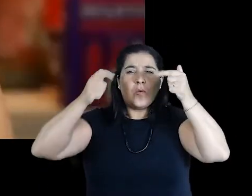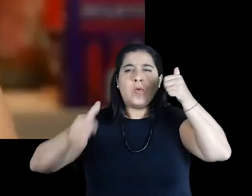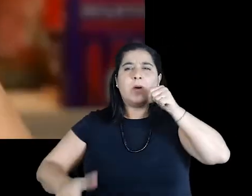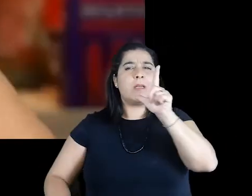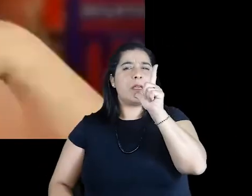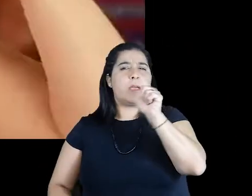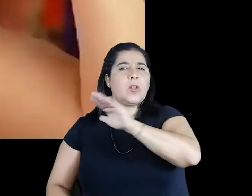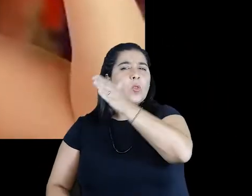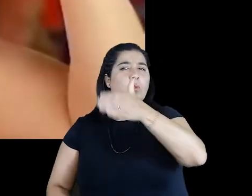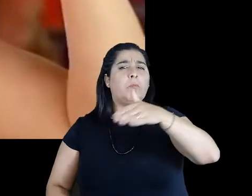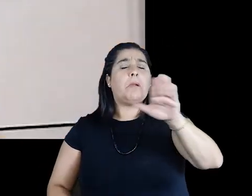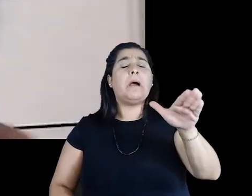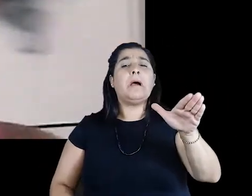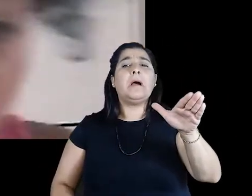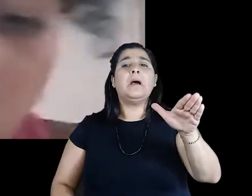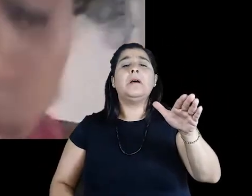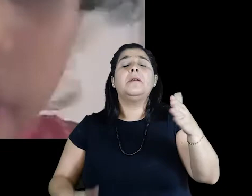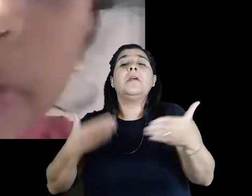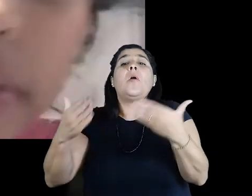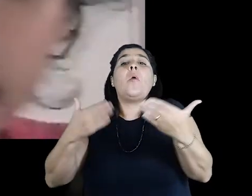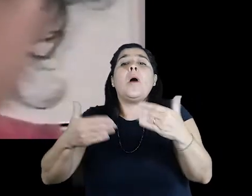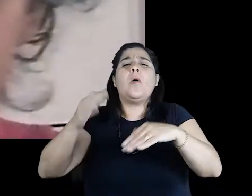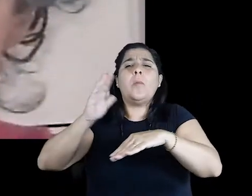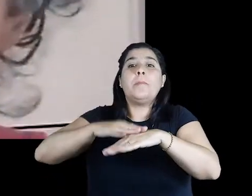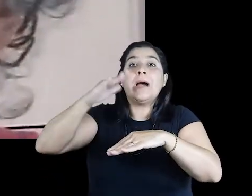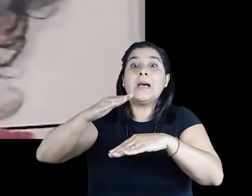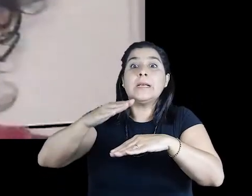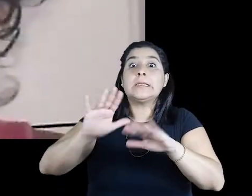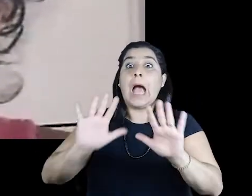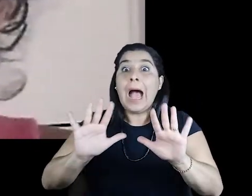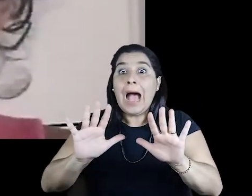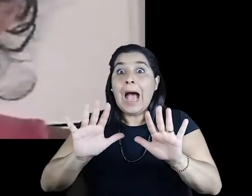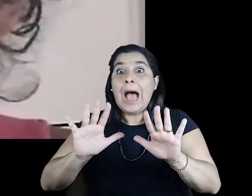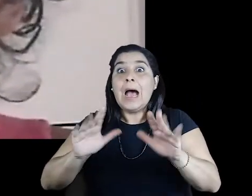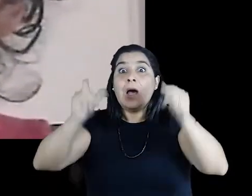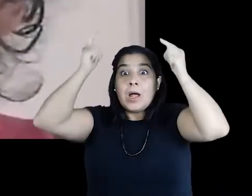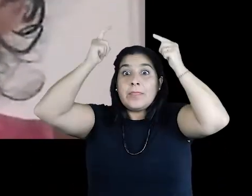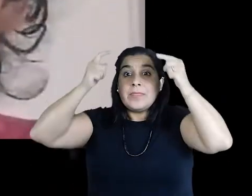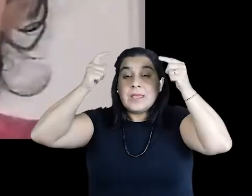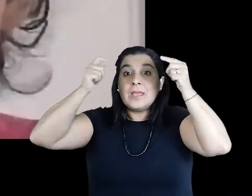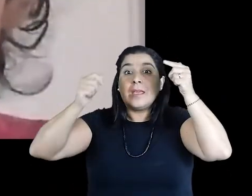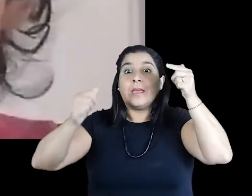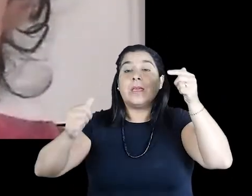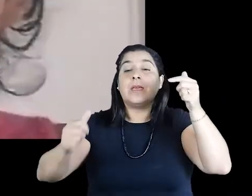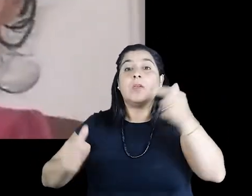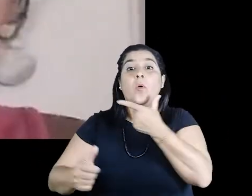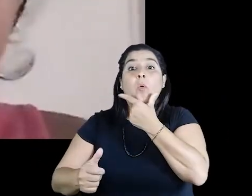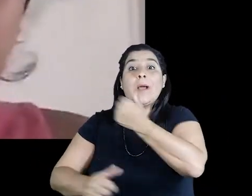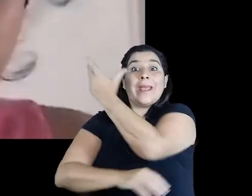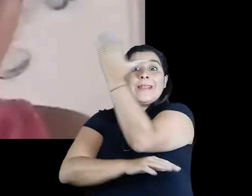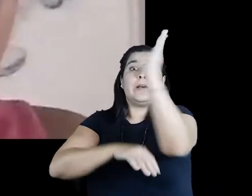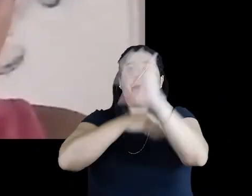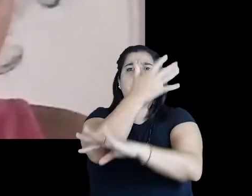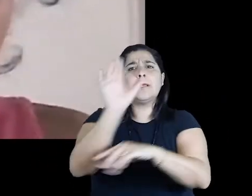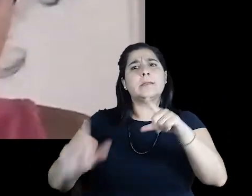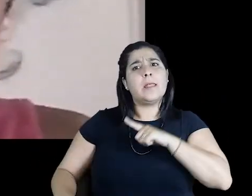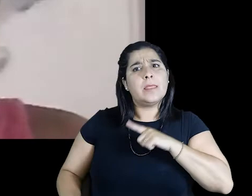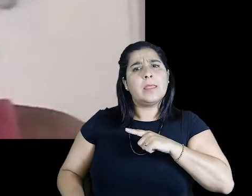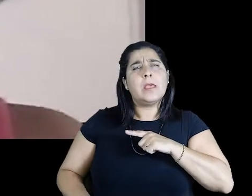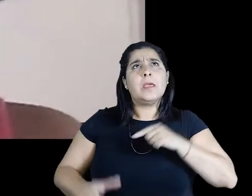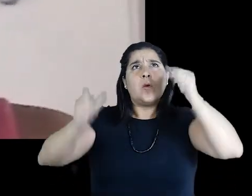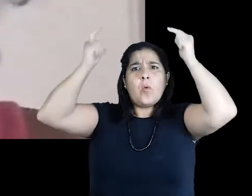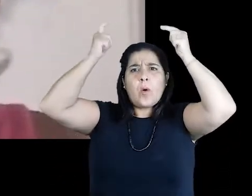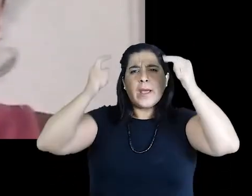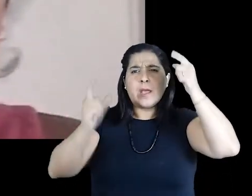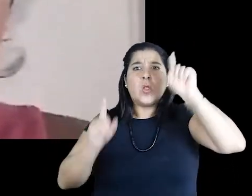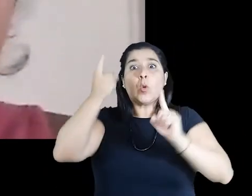Tritão. Alguém sabe outro tipo de rei? Eu acho que um deles vai de rei da floresta. Não, peraí. Rei do carnaval. Minha mãe uma vez me